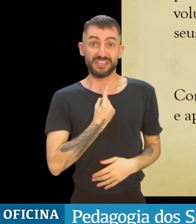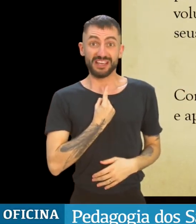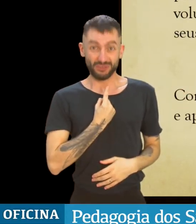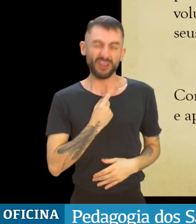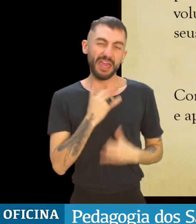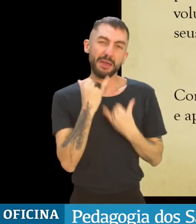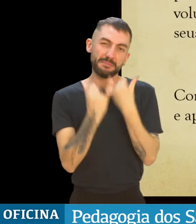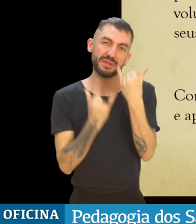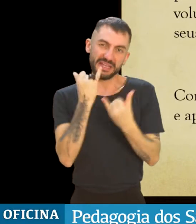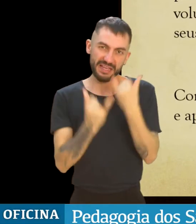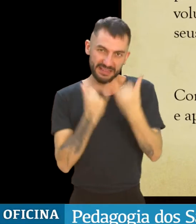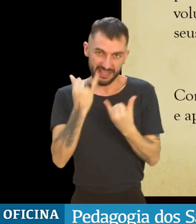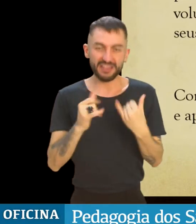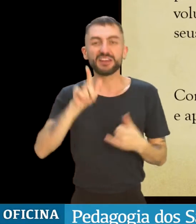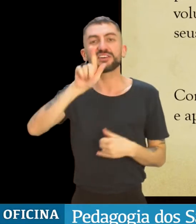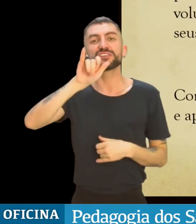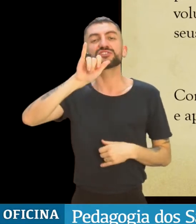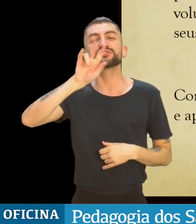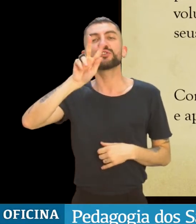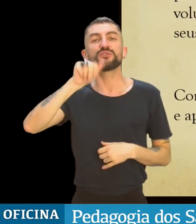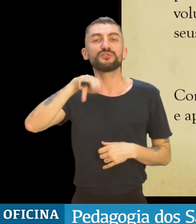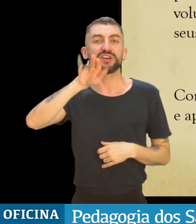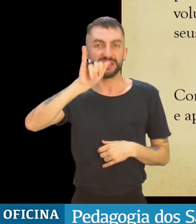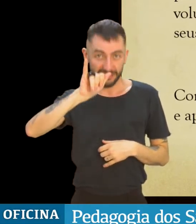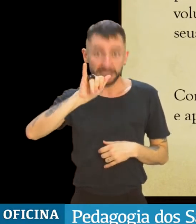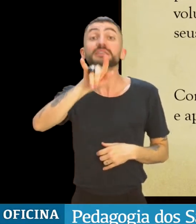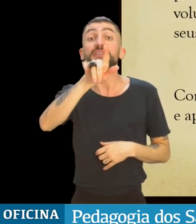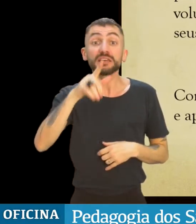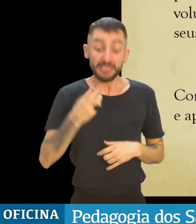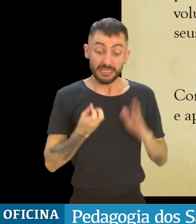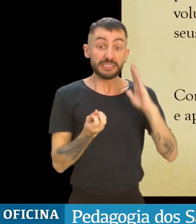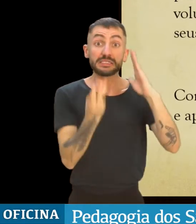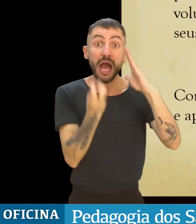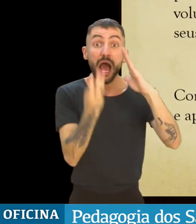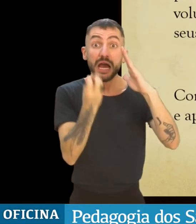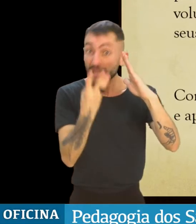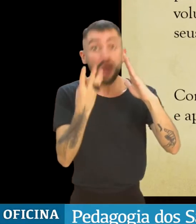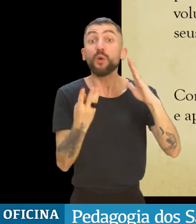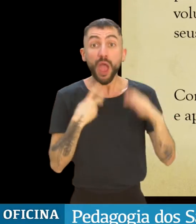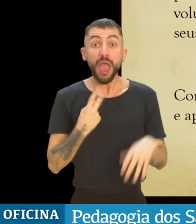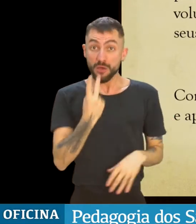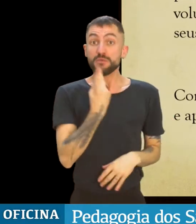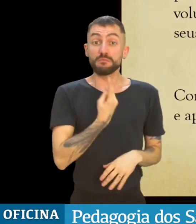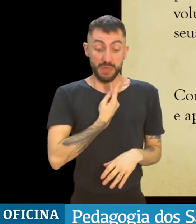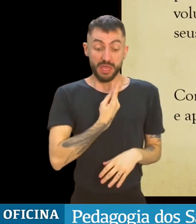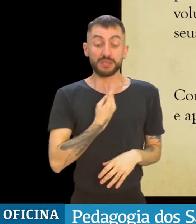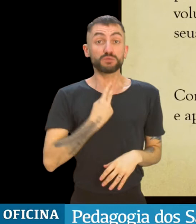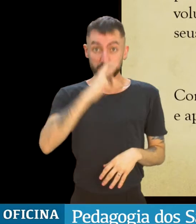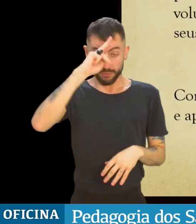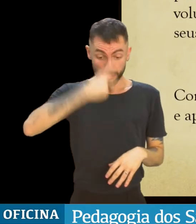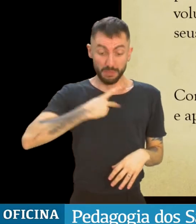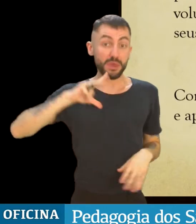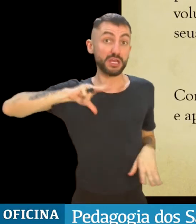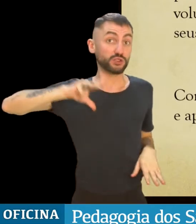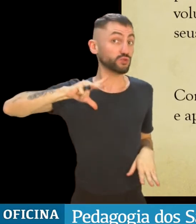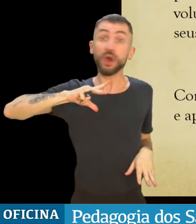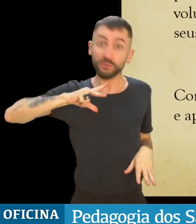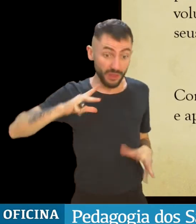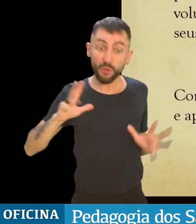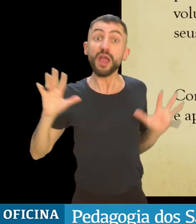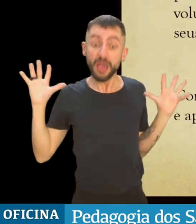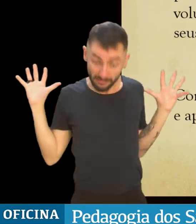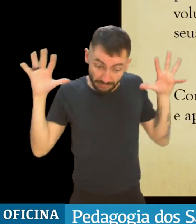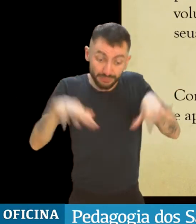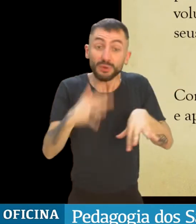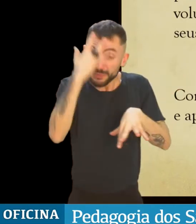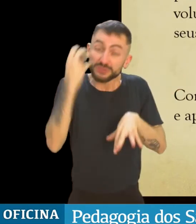uma brincadeira até que o Giovanni Bafo ele faz, mas sarau é para várias outras pessoas. Você precisa encontrar seus